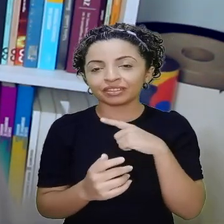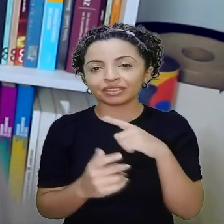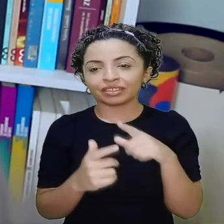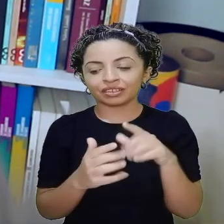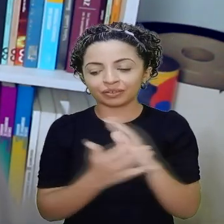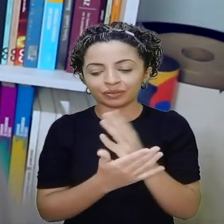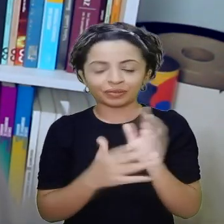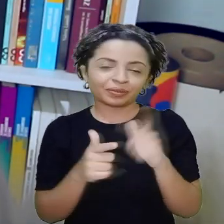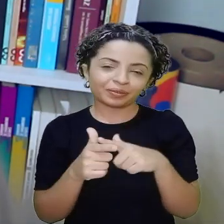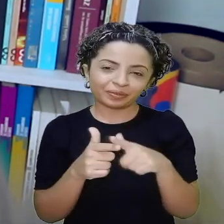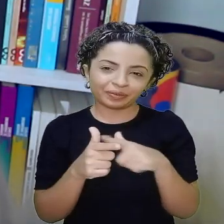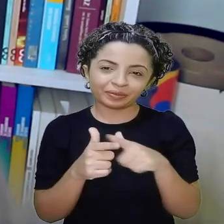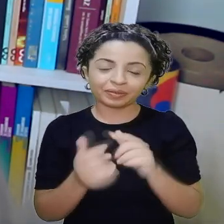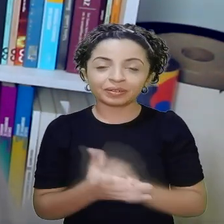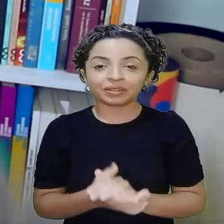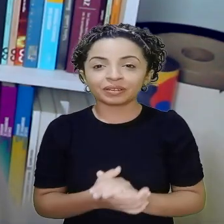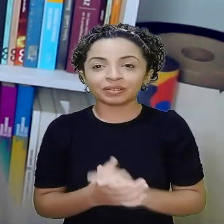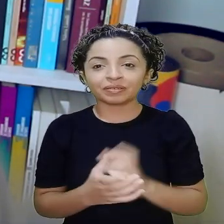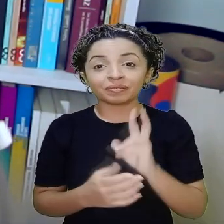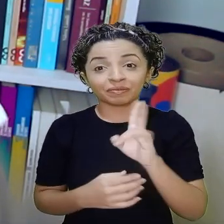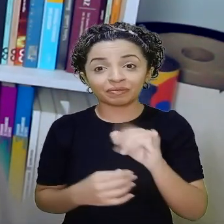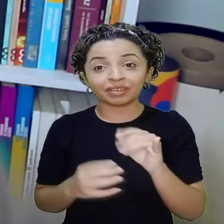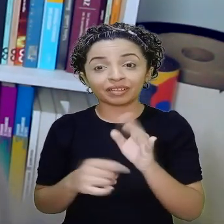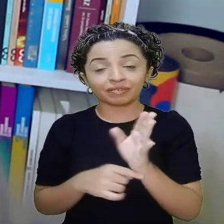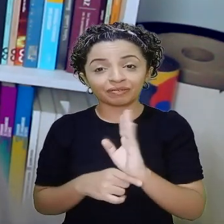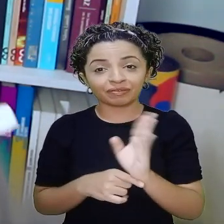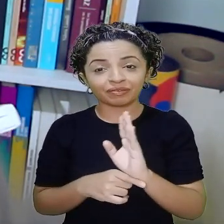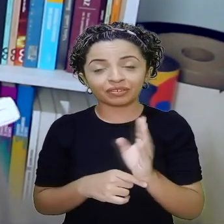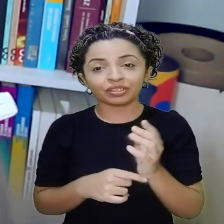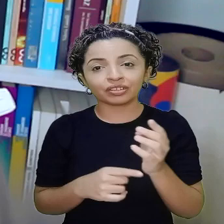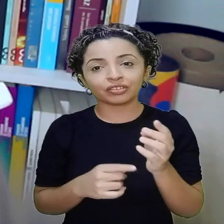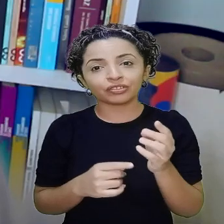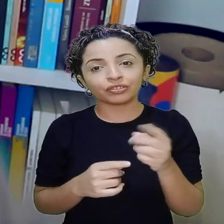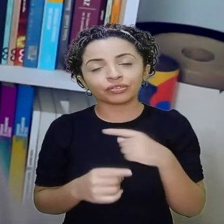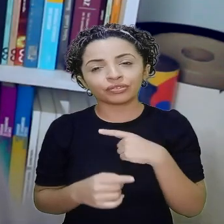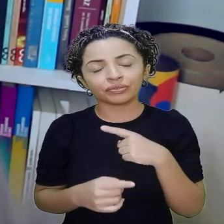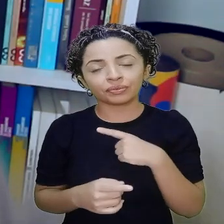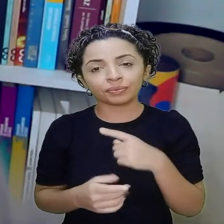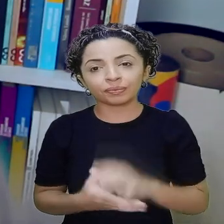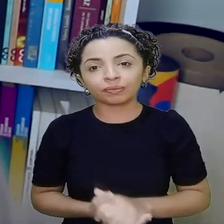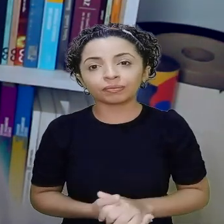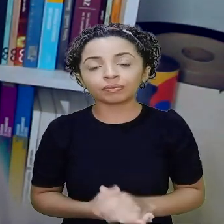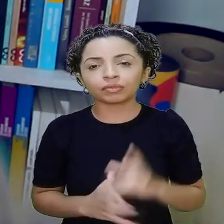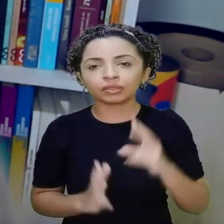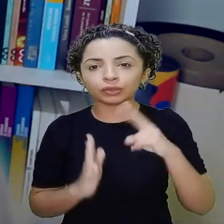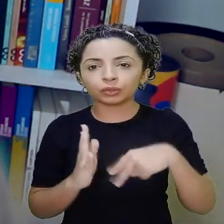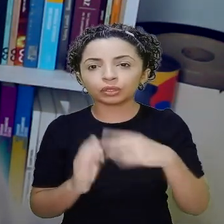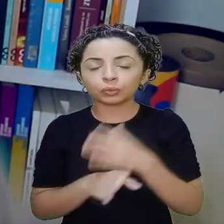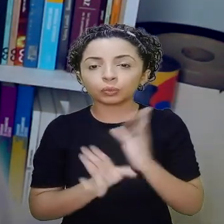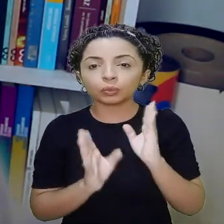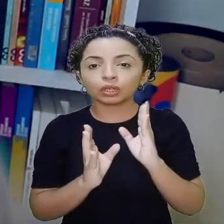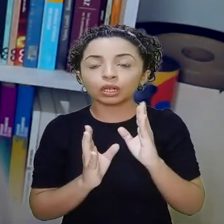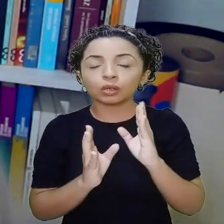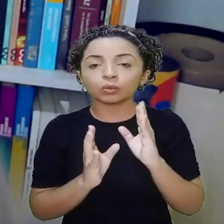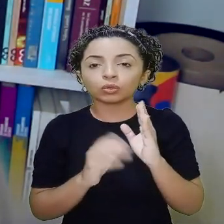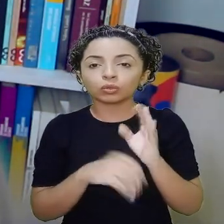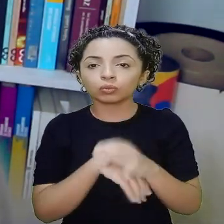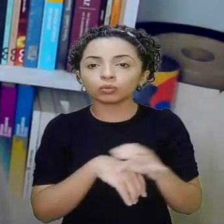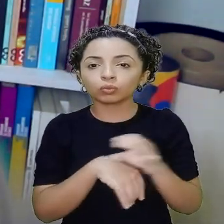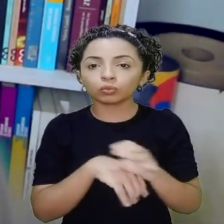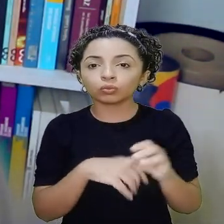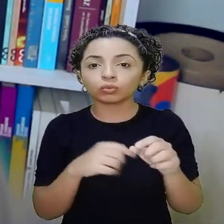Barbie estampada, que eu acho que tem alguns problemas. A gente vai, muito em breve, vai sair resenha desse